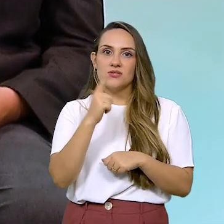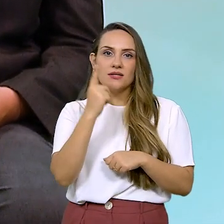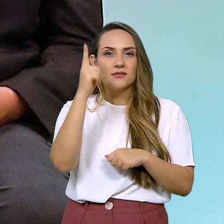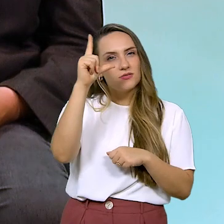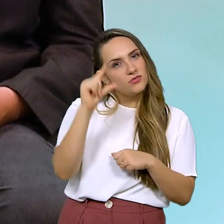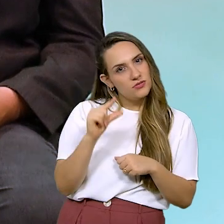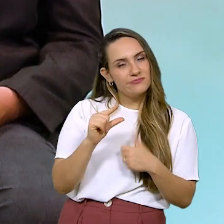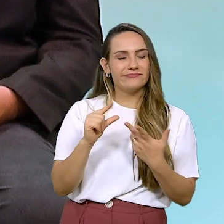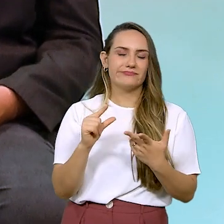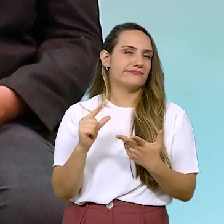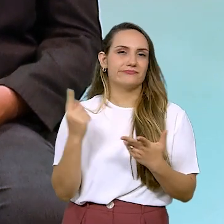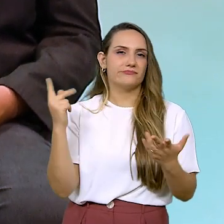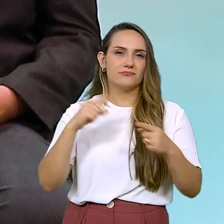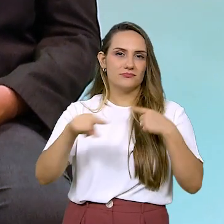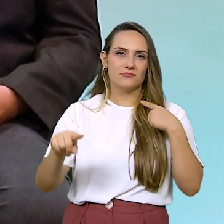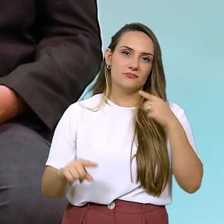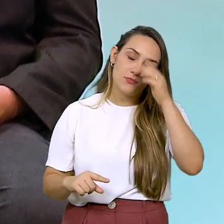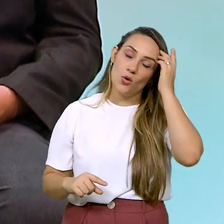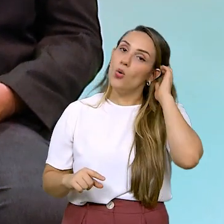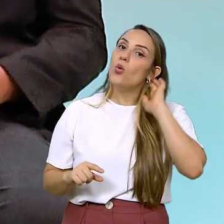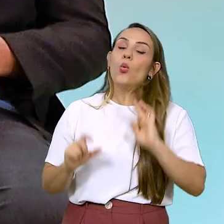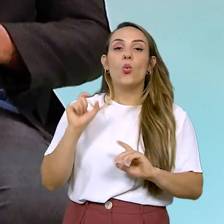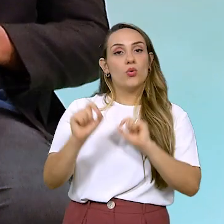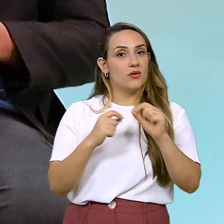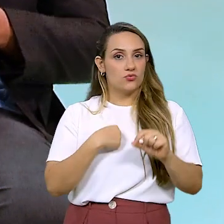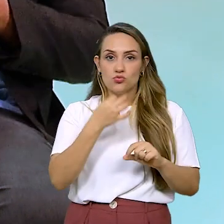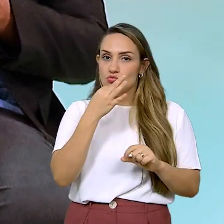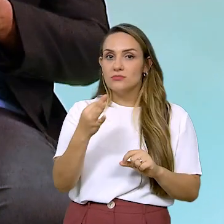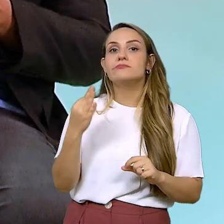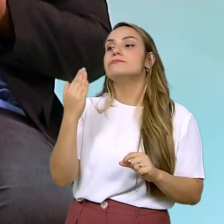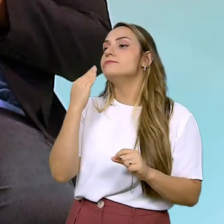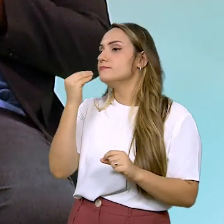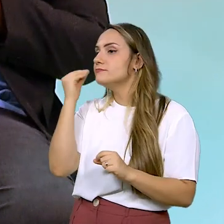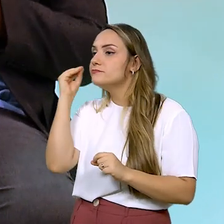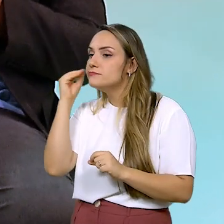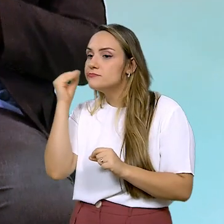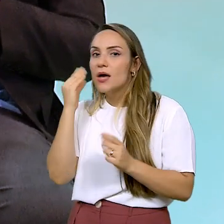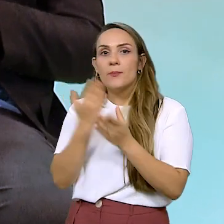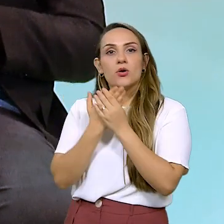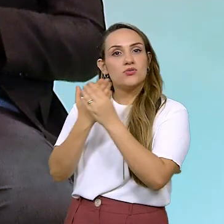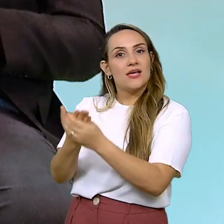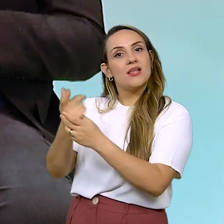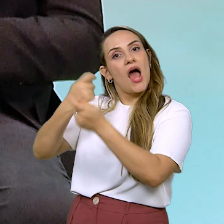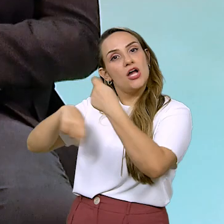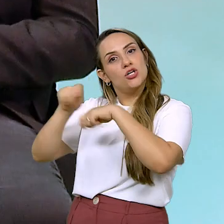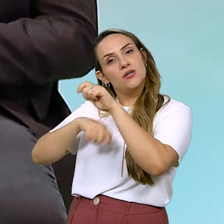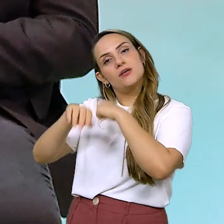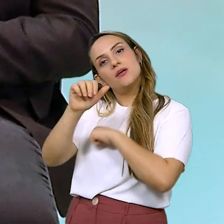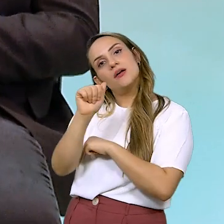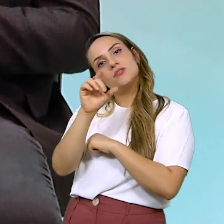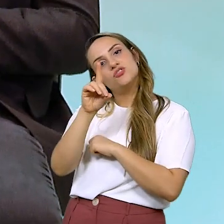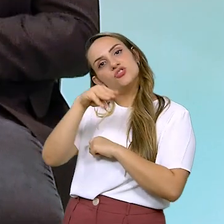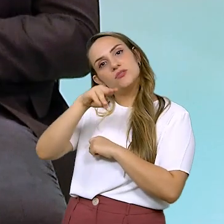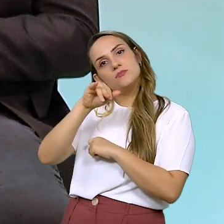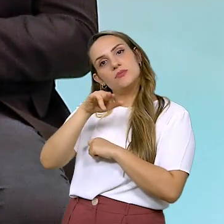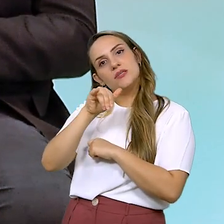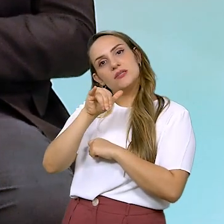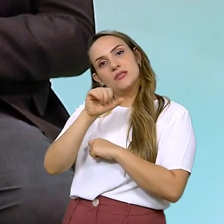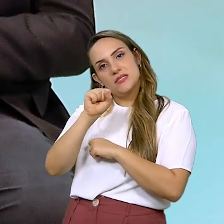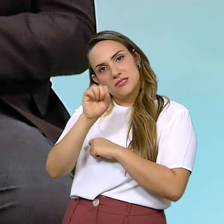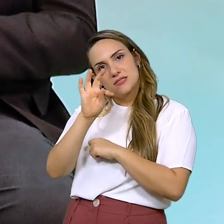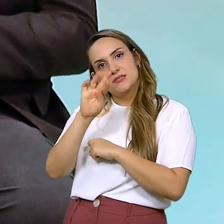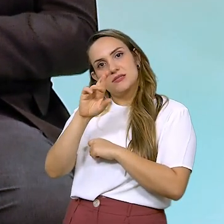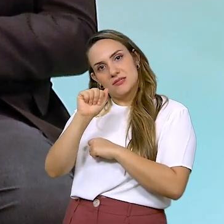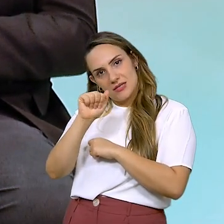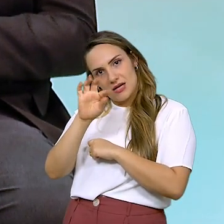de precatórios propriamente para você ter um valor bem a menor. Então, o que eu recomendo mais é a questão administrativa. Como que ela funciona? Basicamente é o